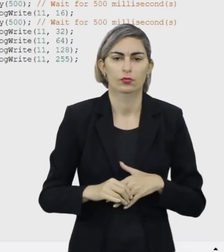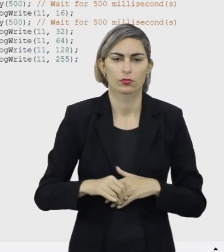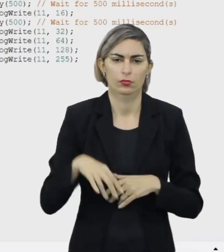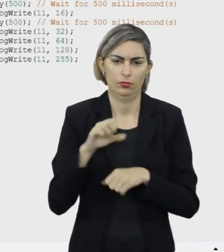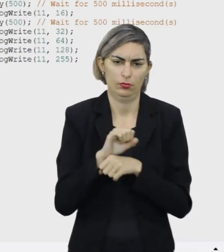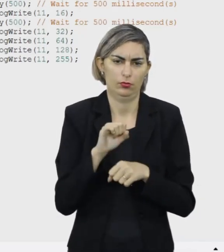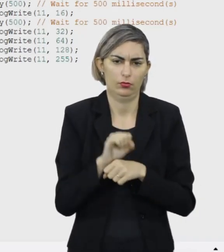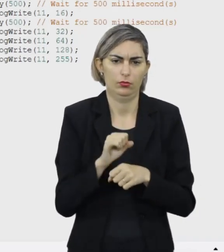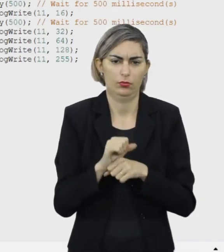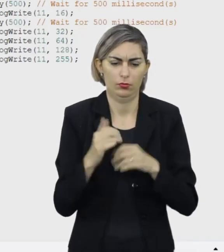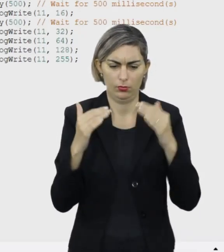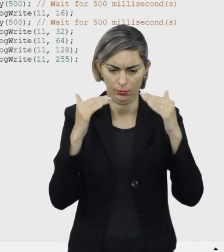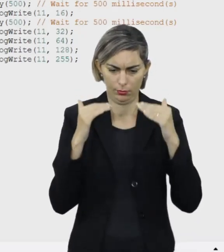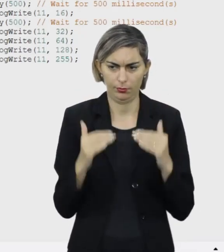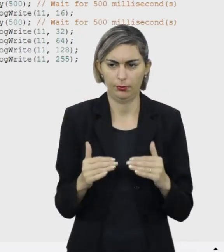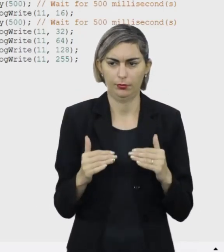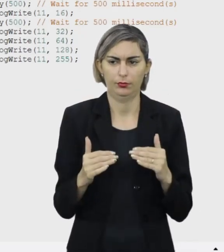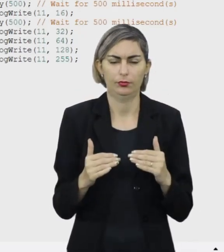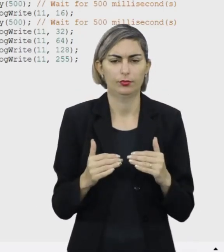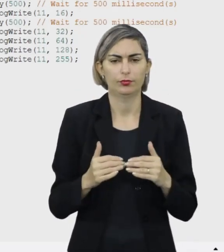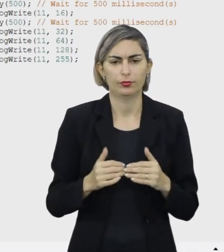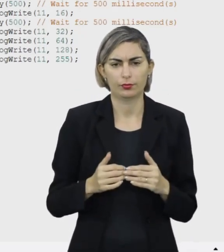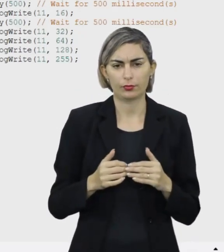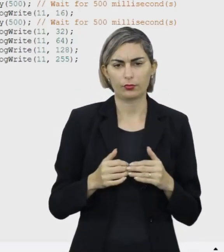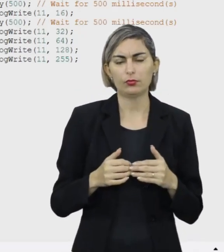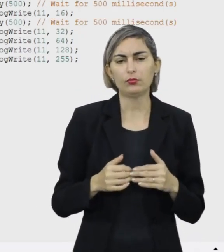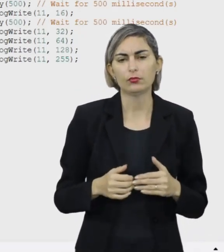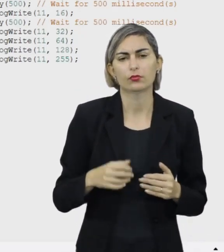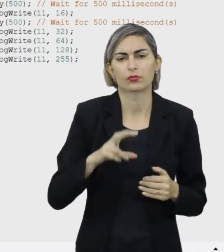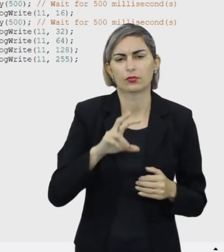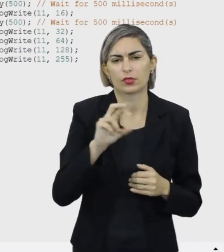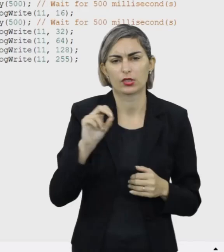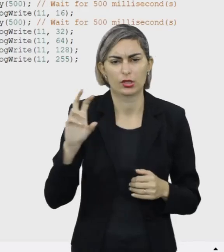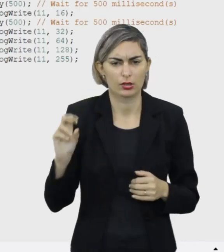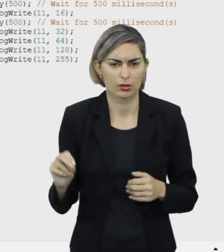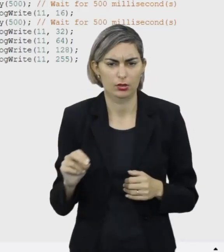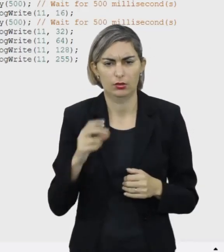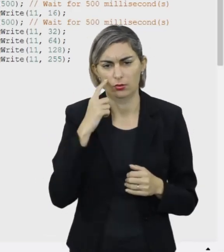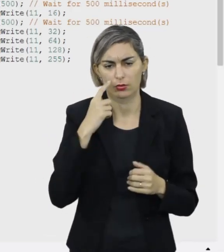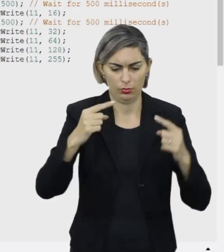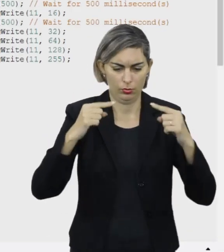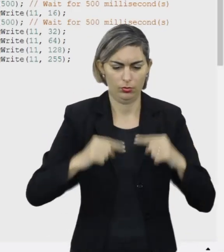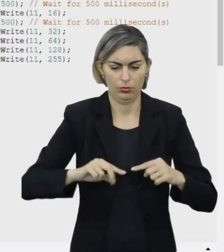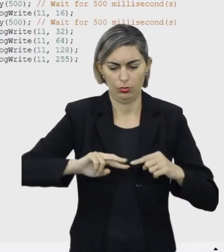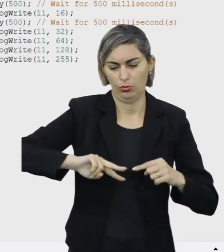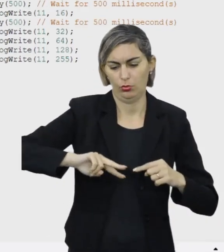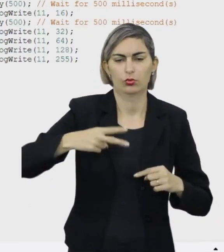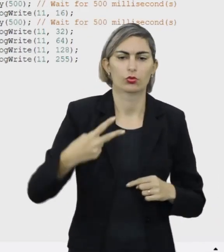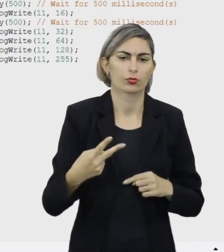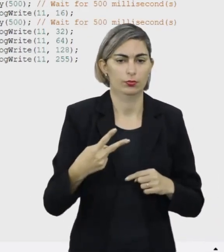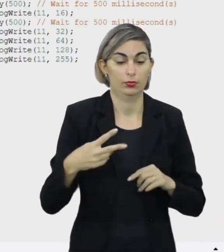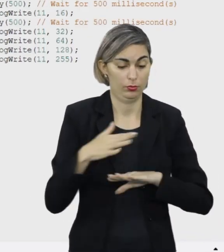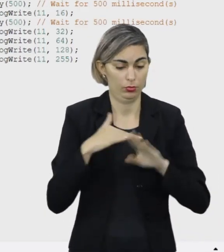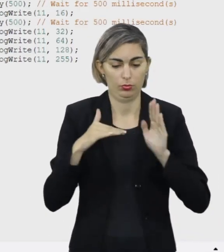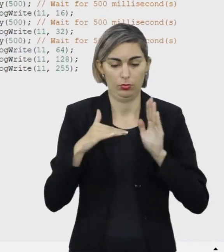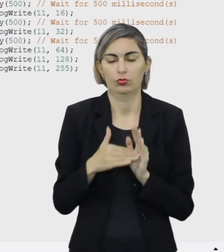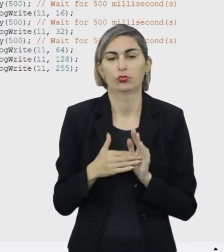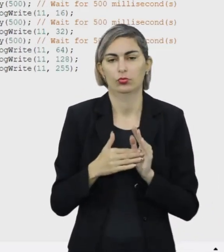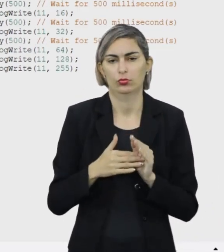aguardar, vou colocar aqui embaixo, milissegundos, 500 milissegundos, e aqui embaixo eu duplico, porque aí eu não duplico tudo que eu